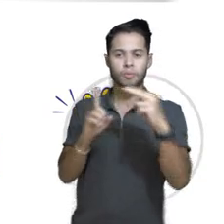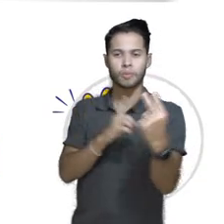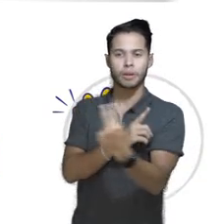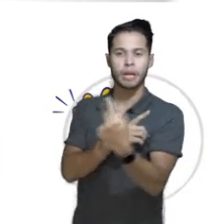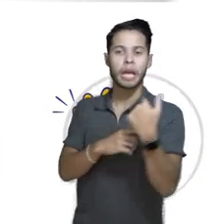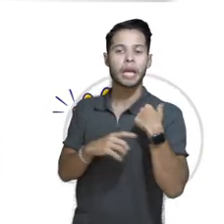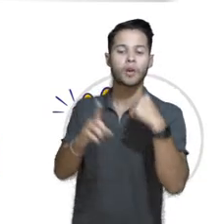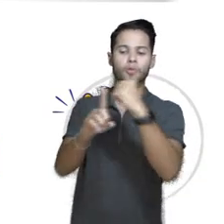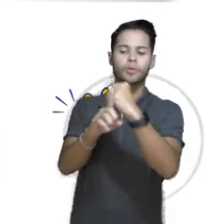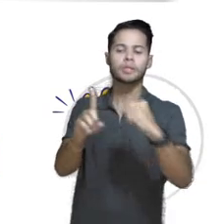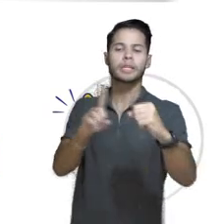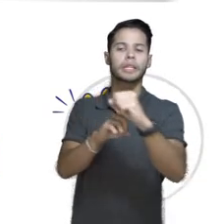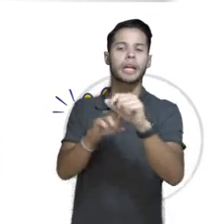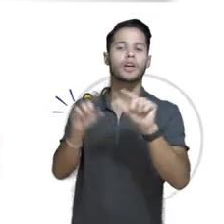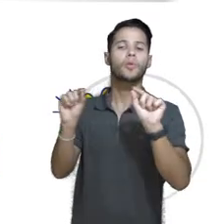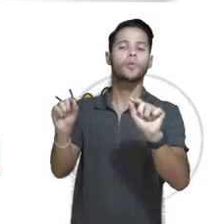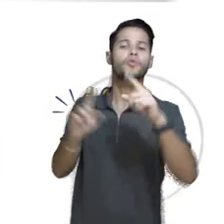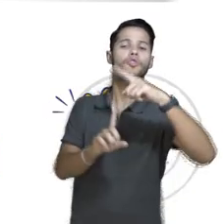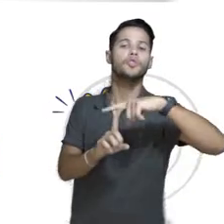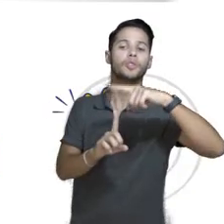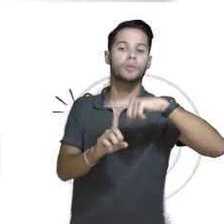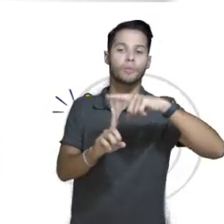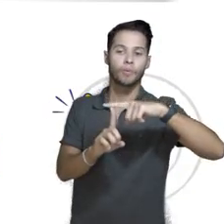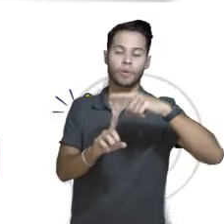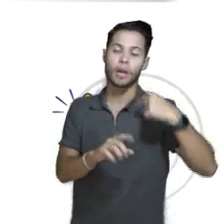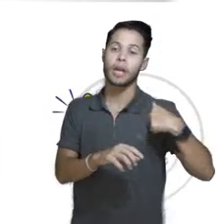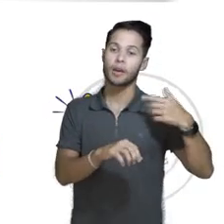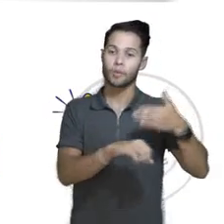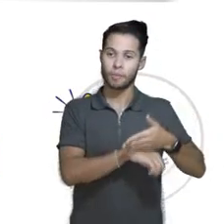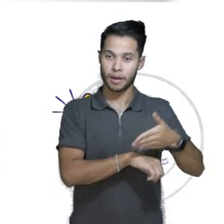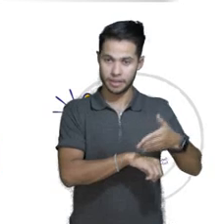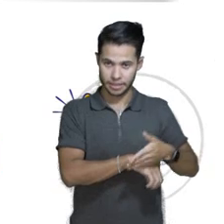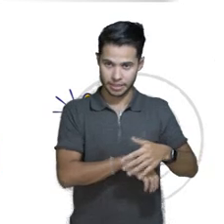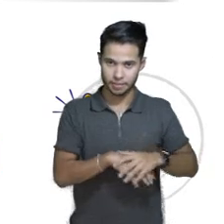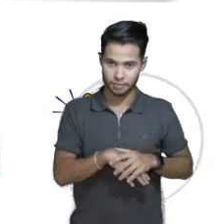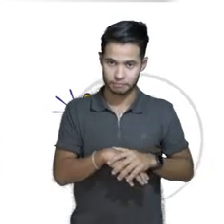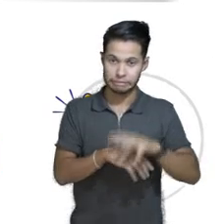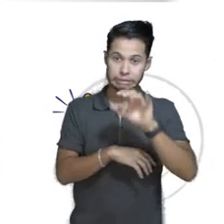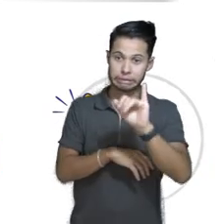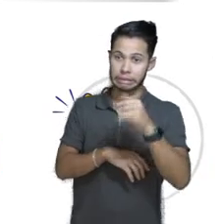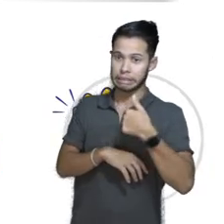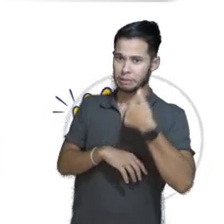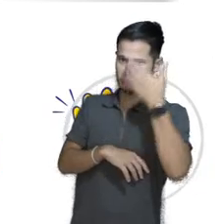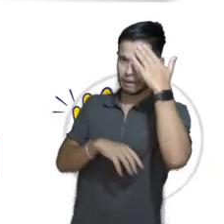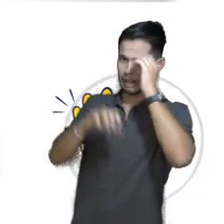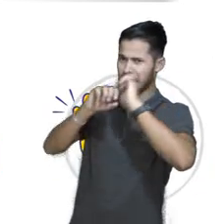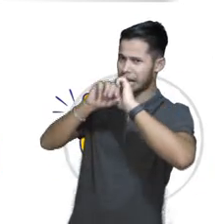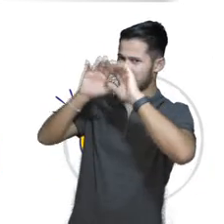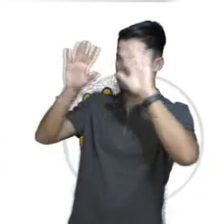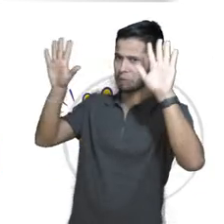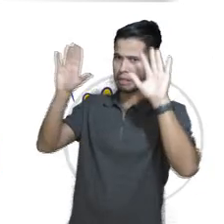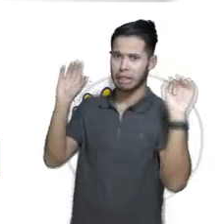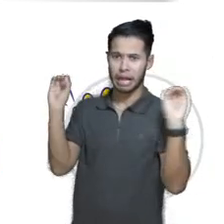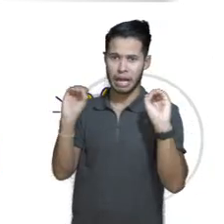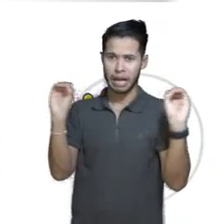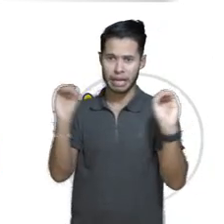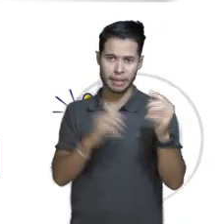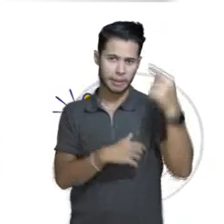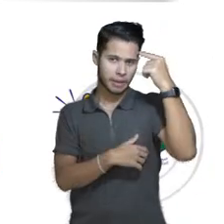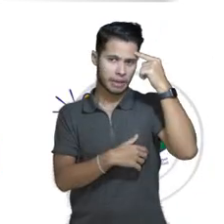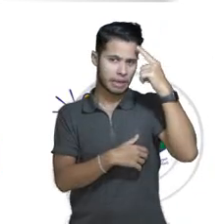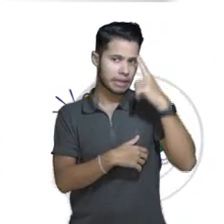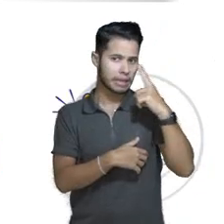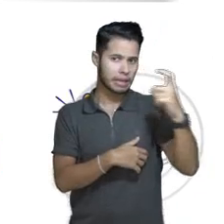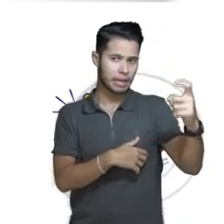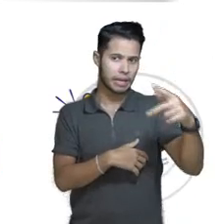quero eu participo quando eu não tenho clareza e estou pensando interesses próprios eu não